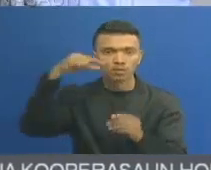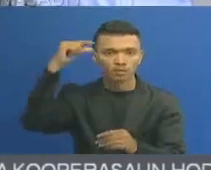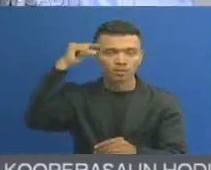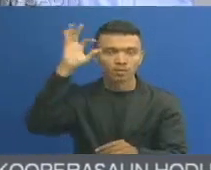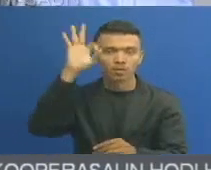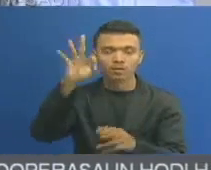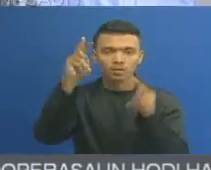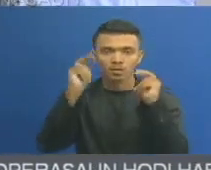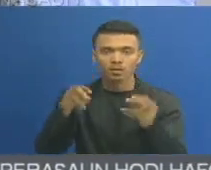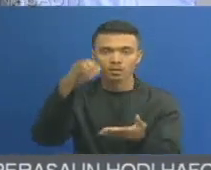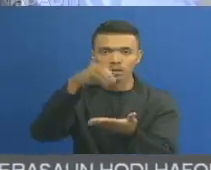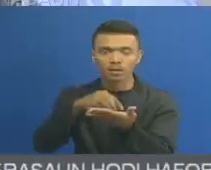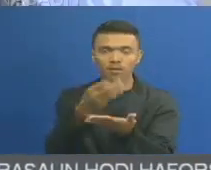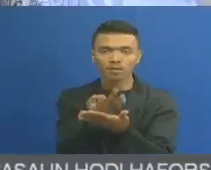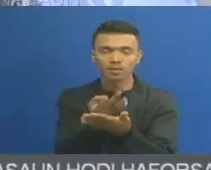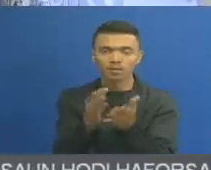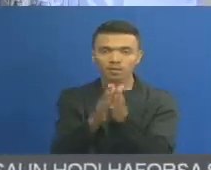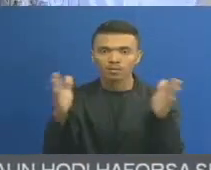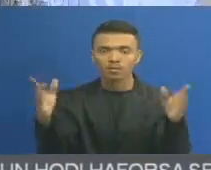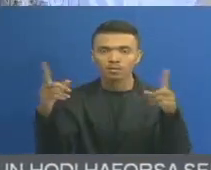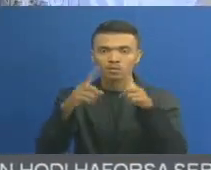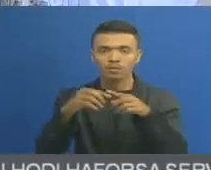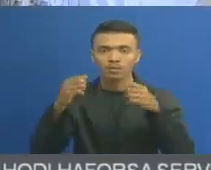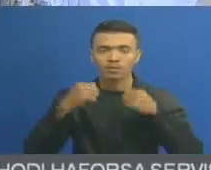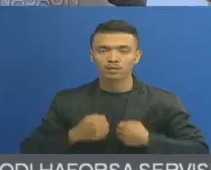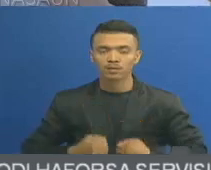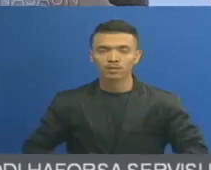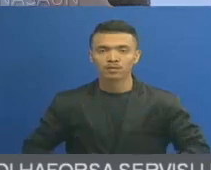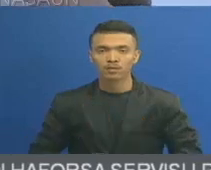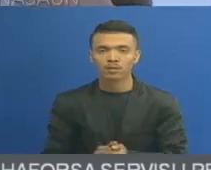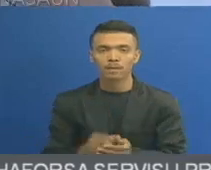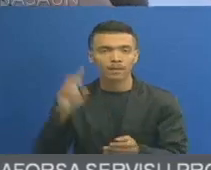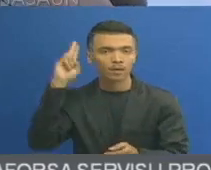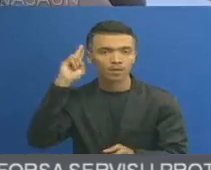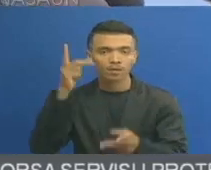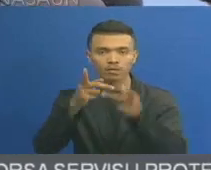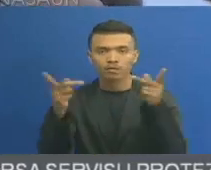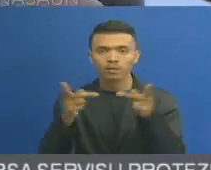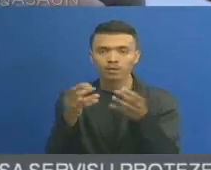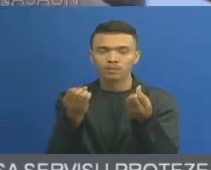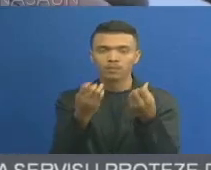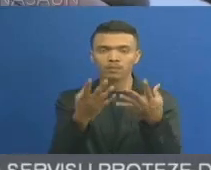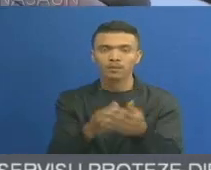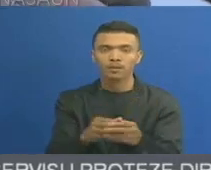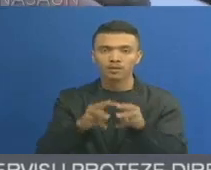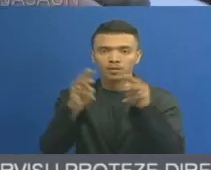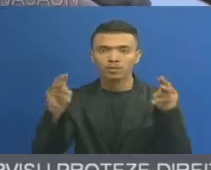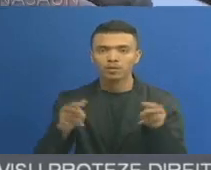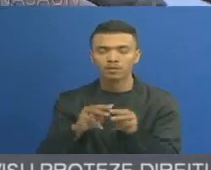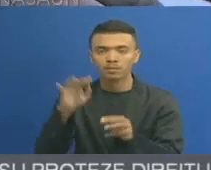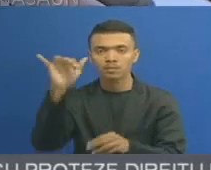que investir o sambote para o setor saúde. Aurona, Fátima Arvara, sempre falta medicamento. Leleu e a município